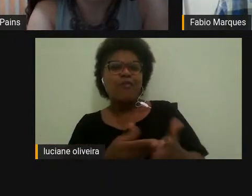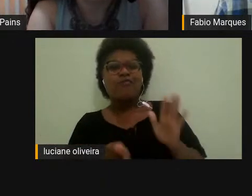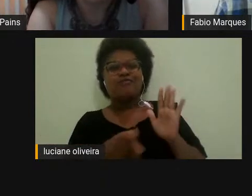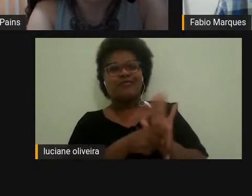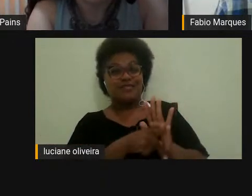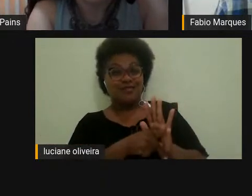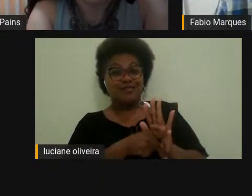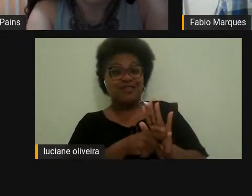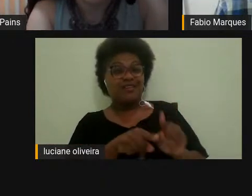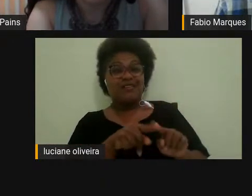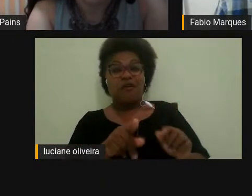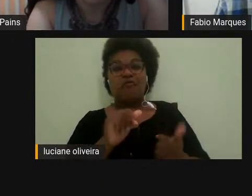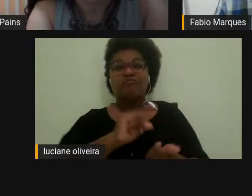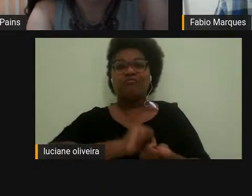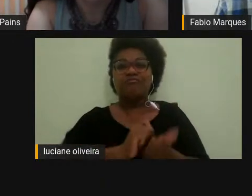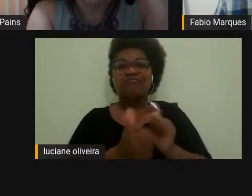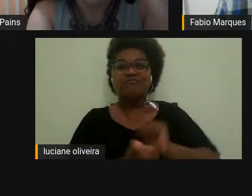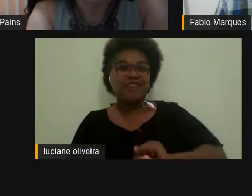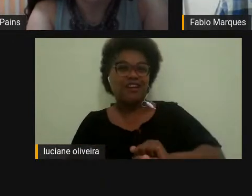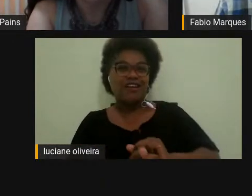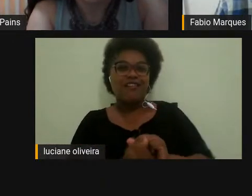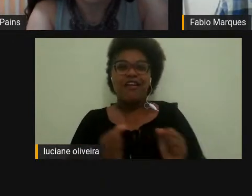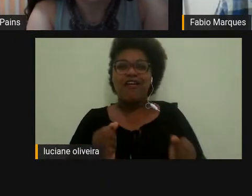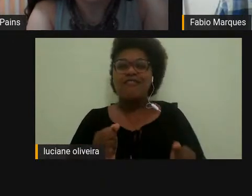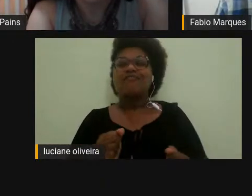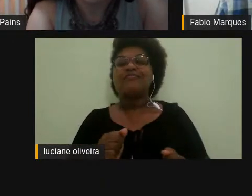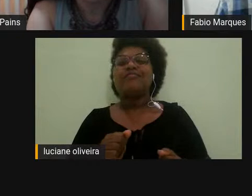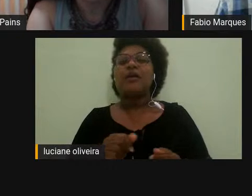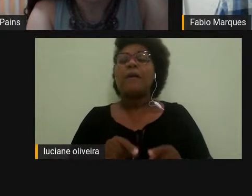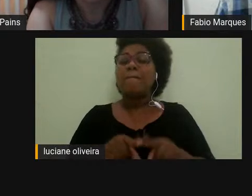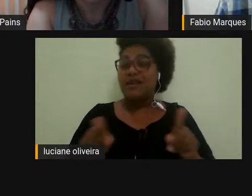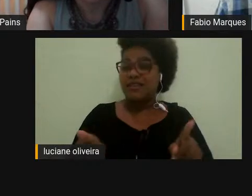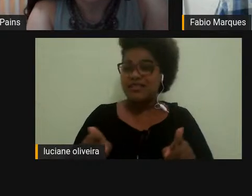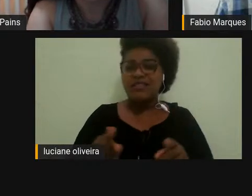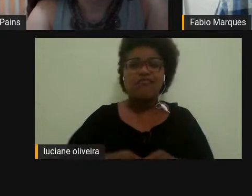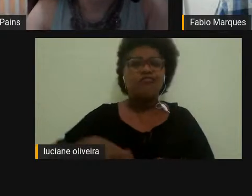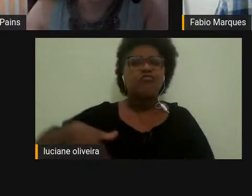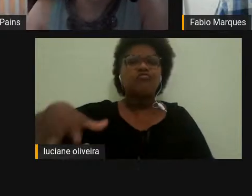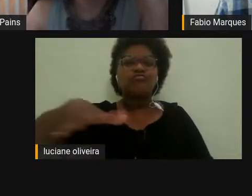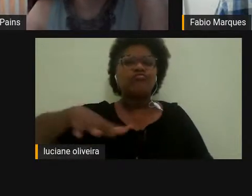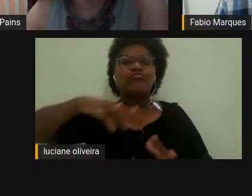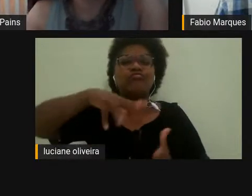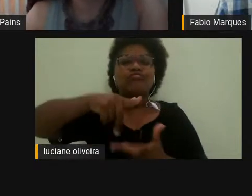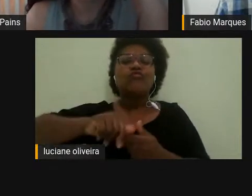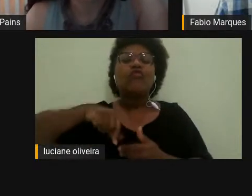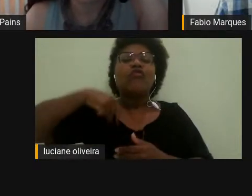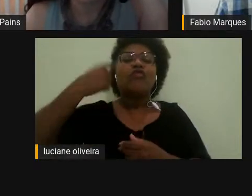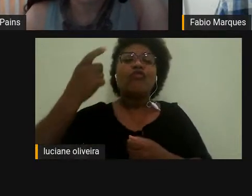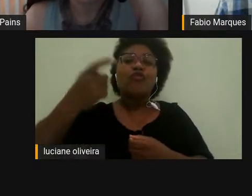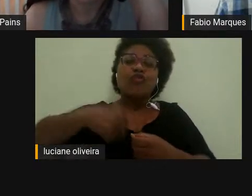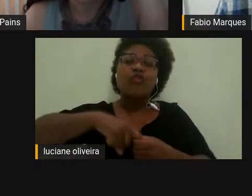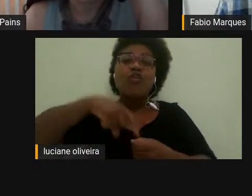adaptados não existe no mundo aí fora muito escuro Olá tudo isso é mas eu me senti